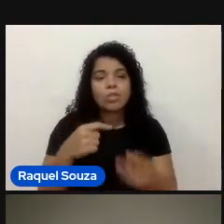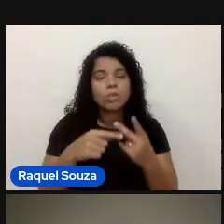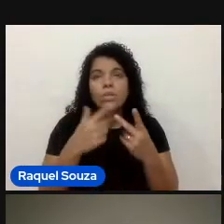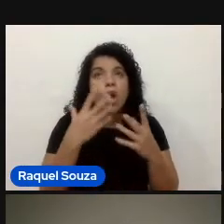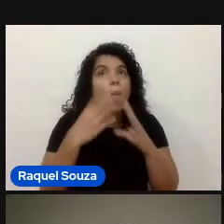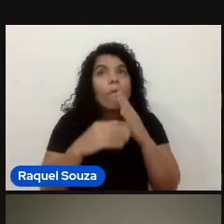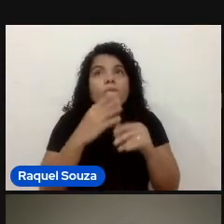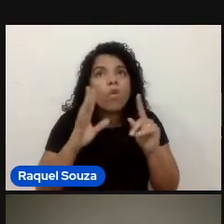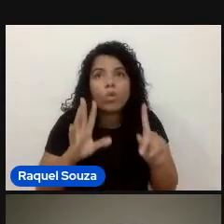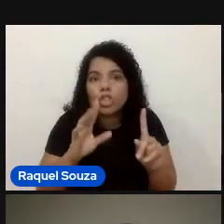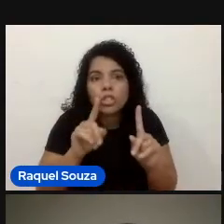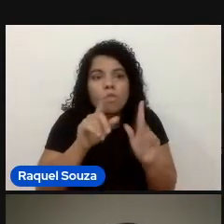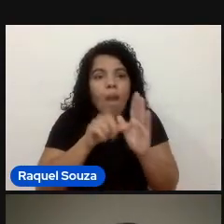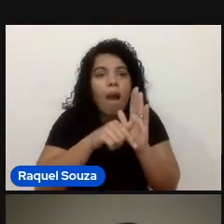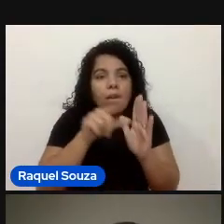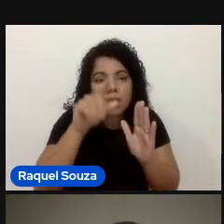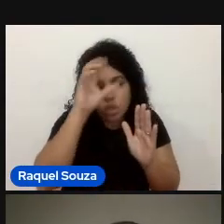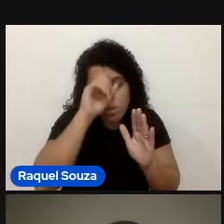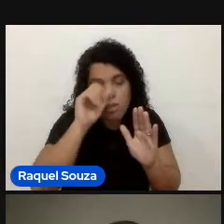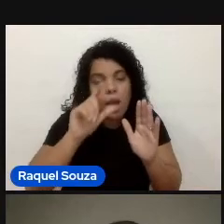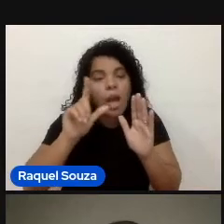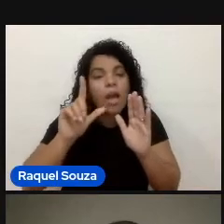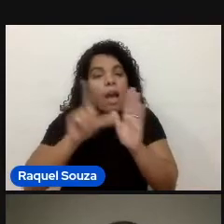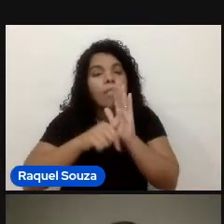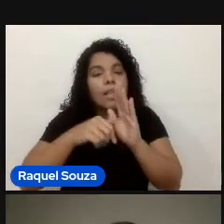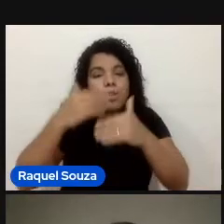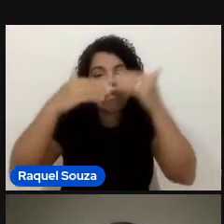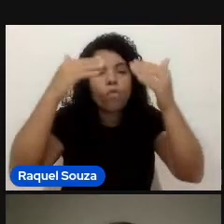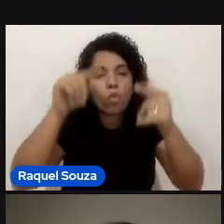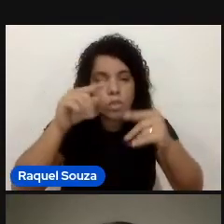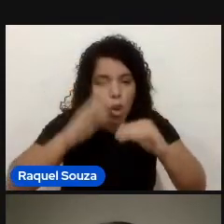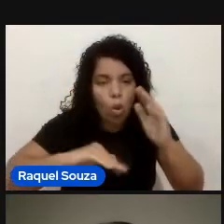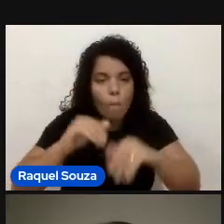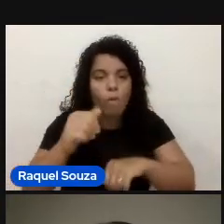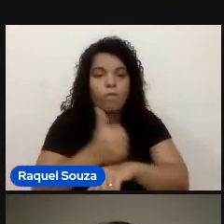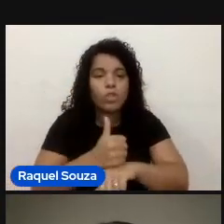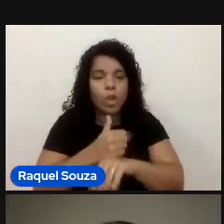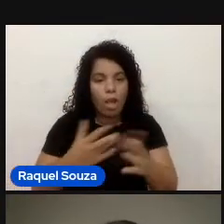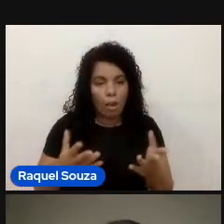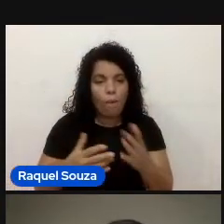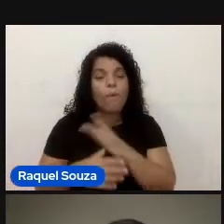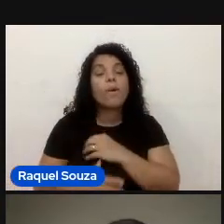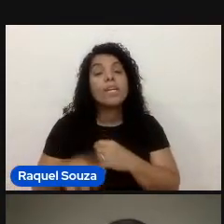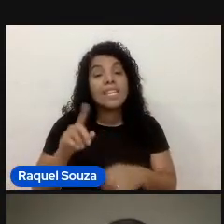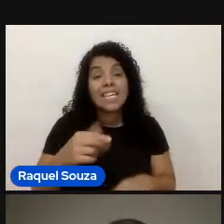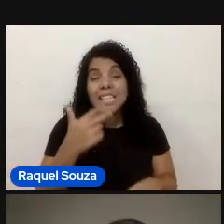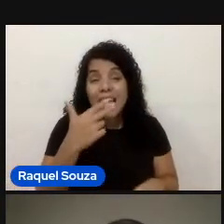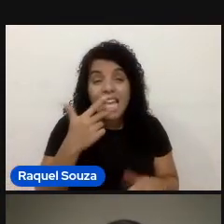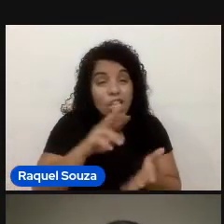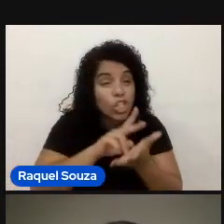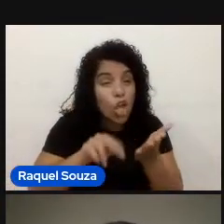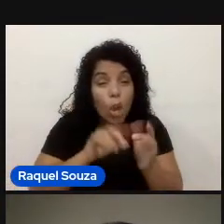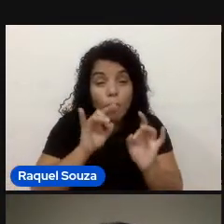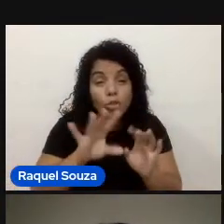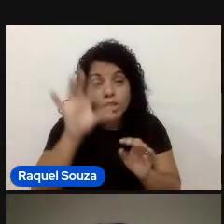atrasar a sua evolução como profissional se você não souber. E assim, idiomas em geral, só se aprende idioma